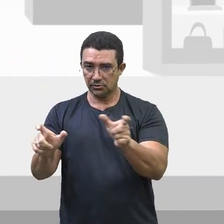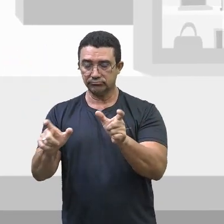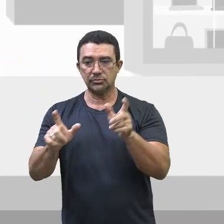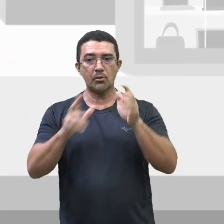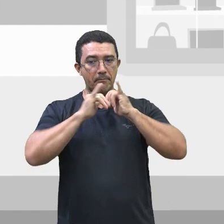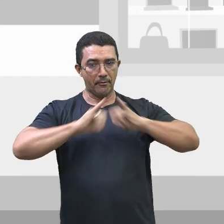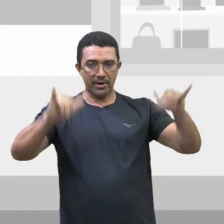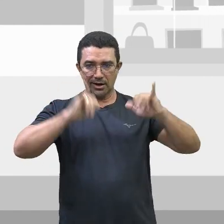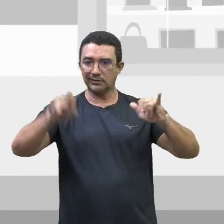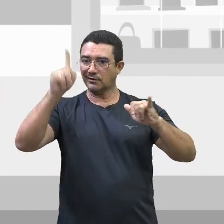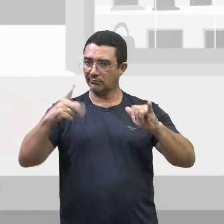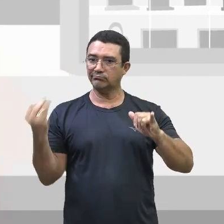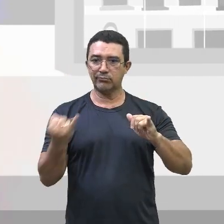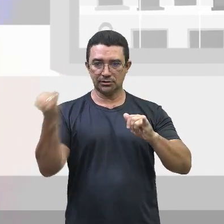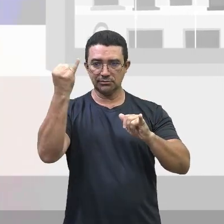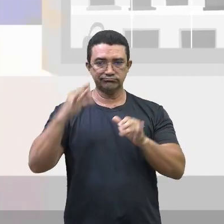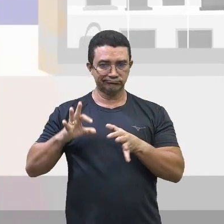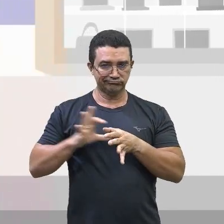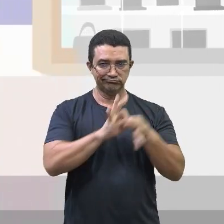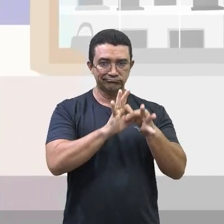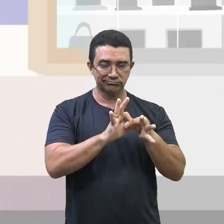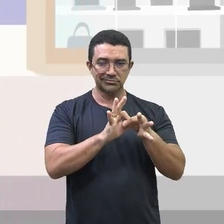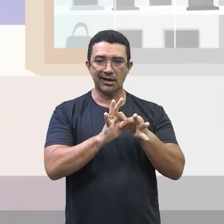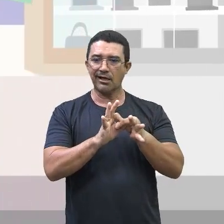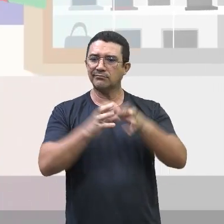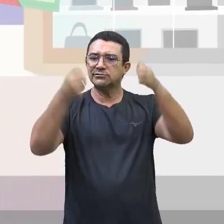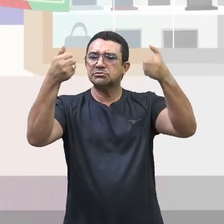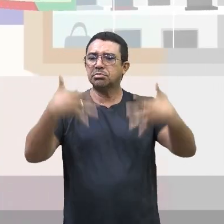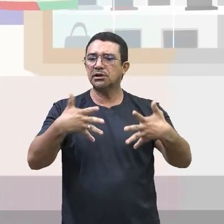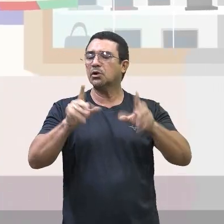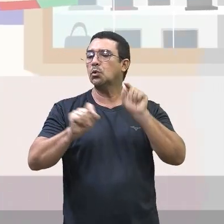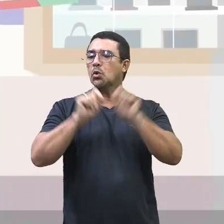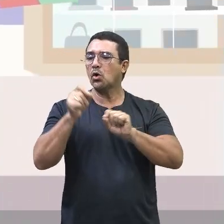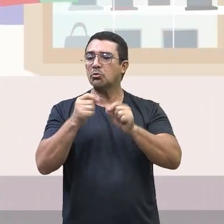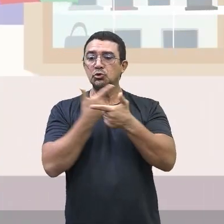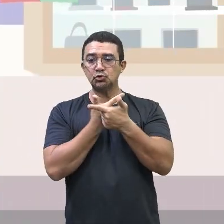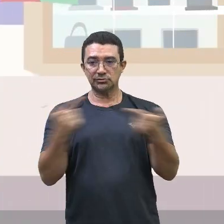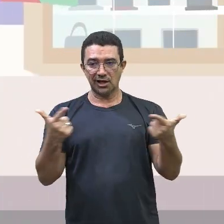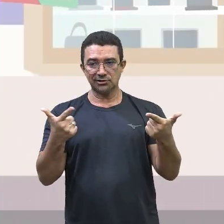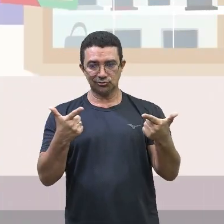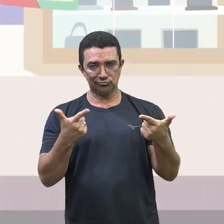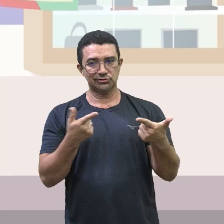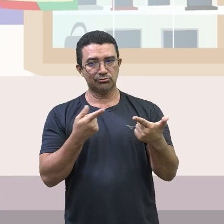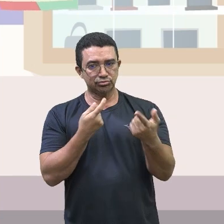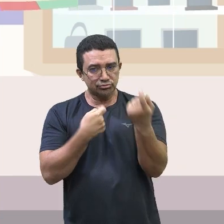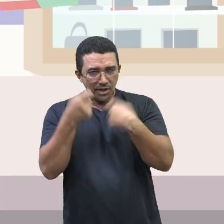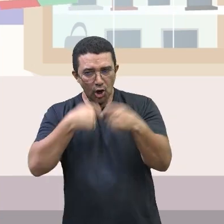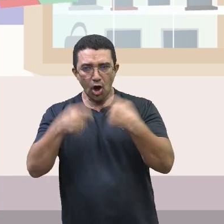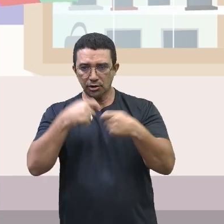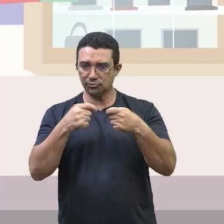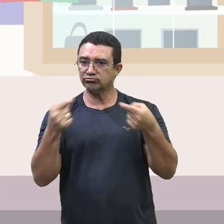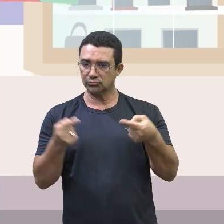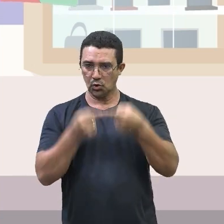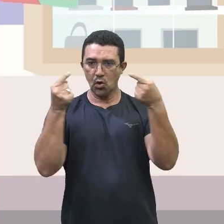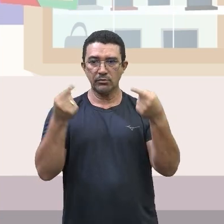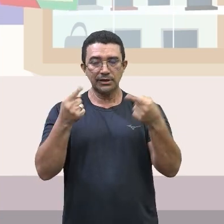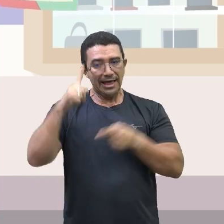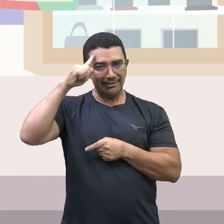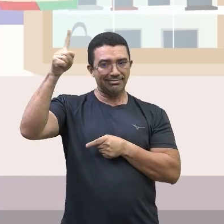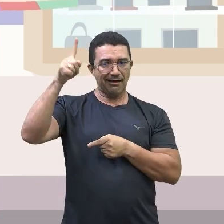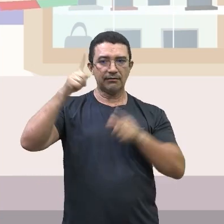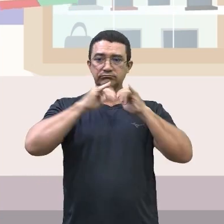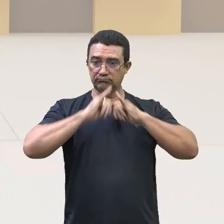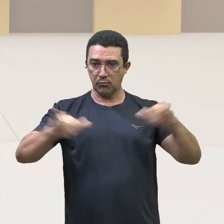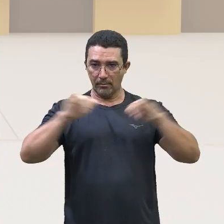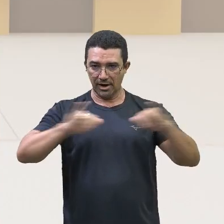desse contexto. Ela define aí o sucesso de um negócio ou não. Então, ficar bastante ligado, né, professora, nessa ideia de